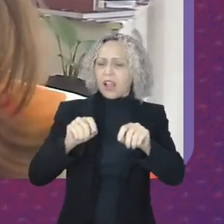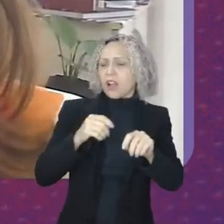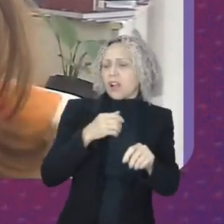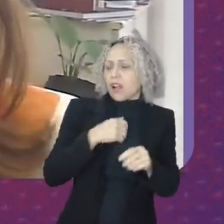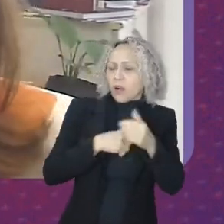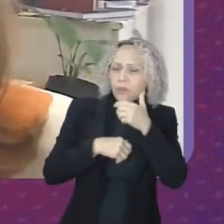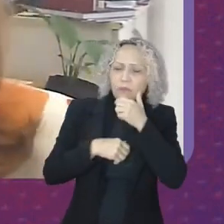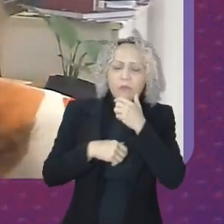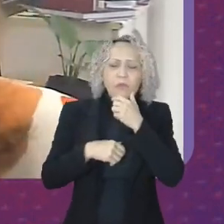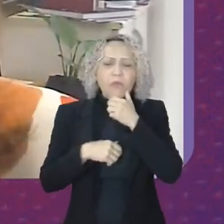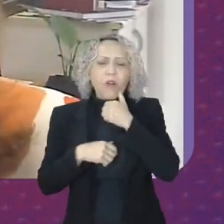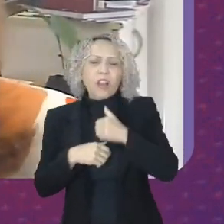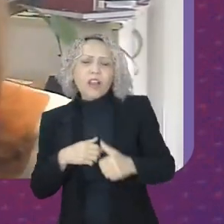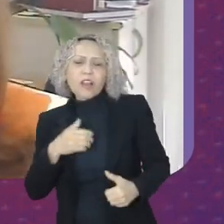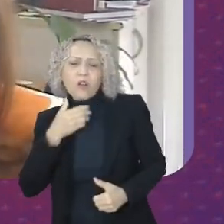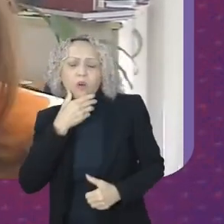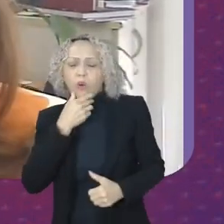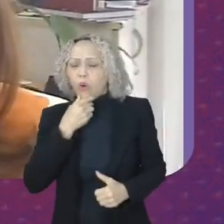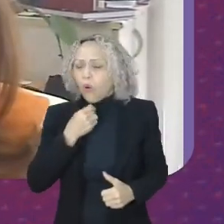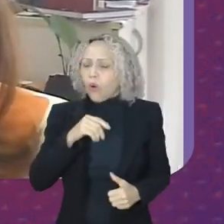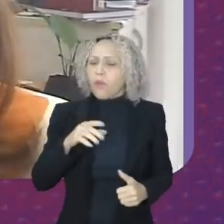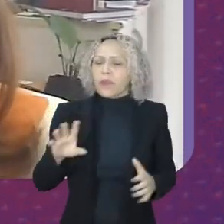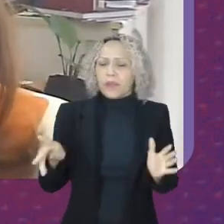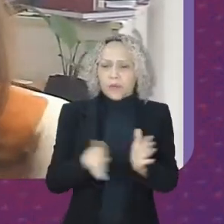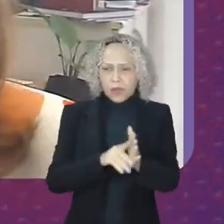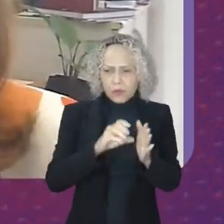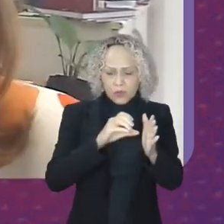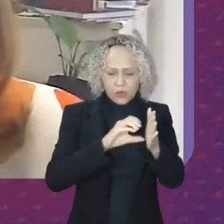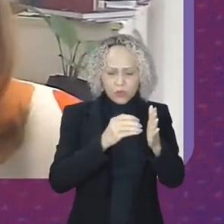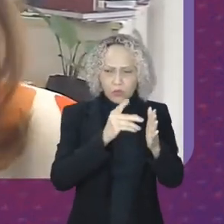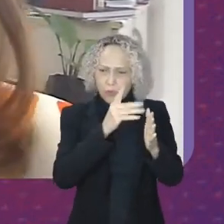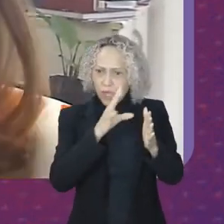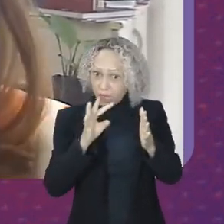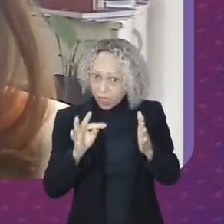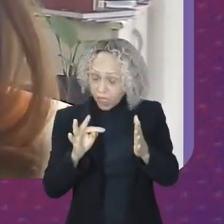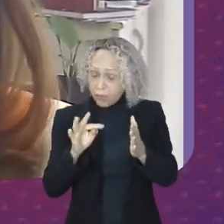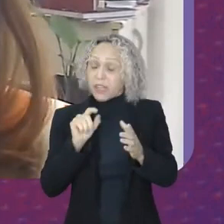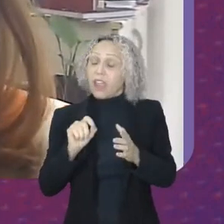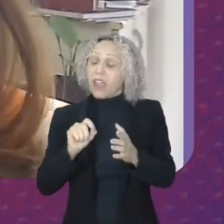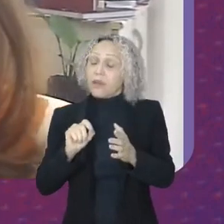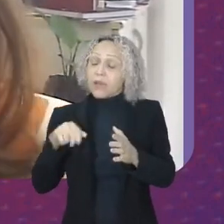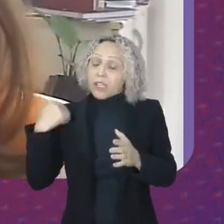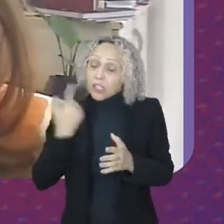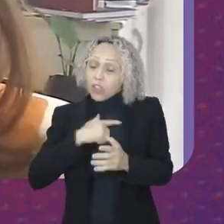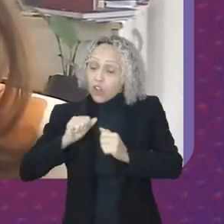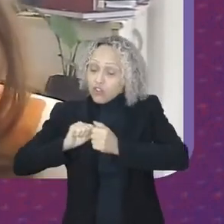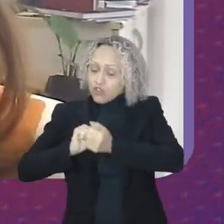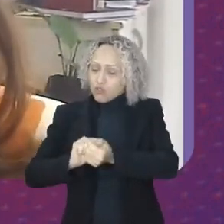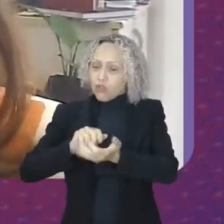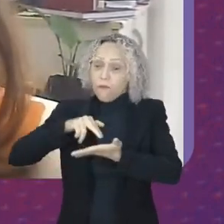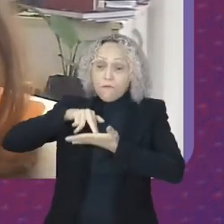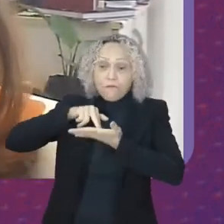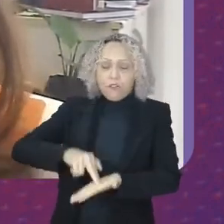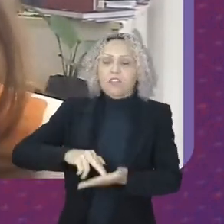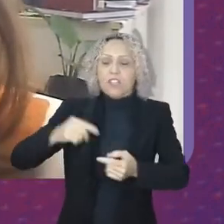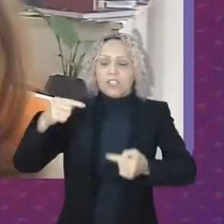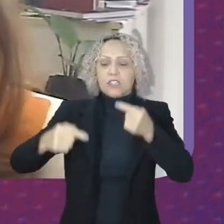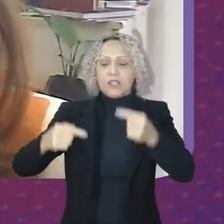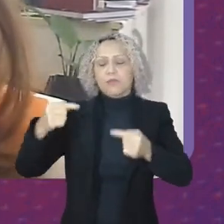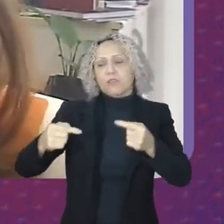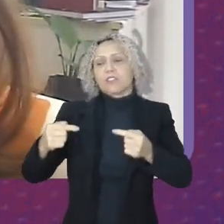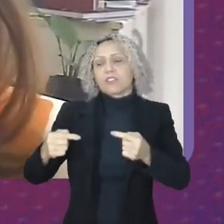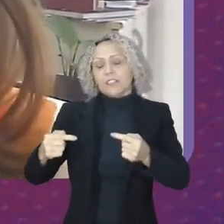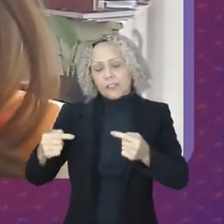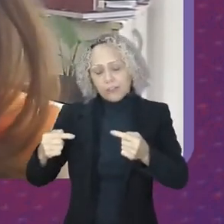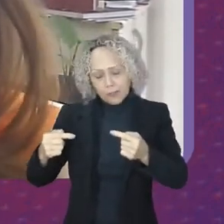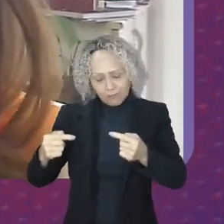Partido dos Trabalhadores para que fortaleçam as políticas do governo federal e fortaleçam as políticas do Ministério das Mulheres. Eu